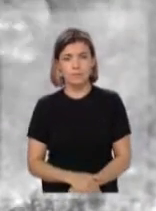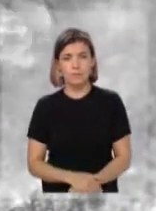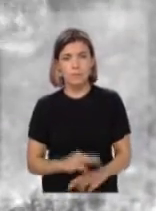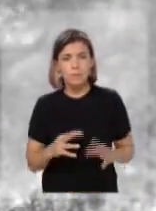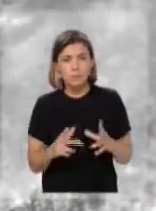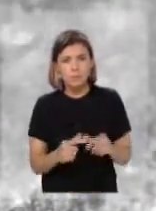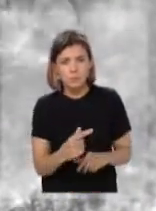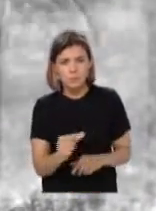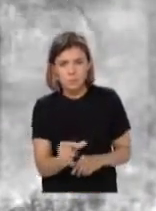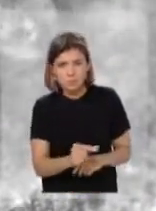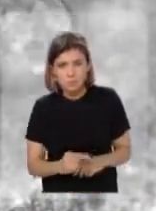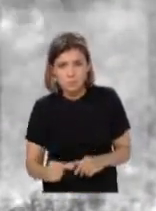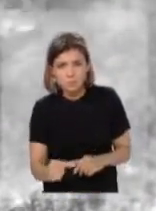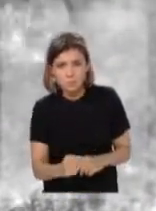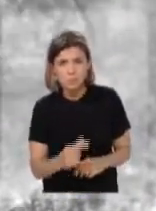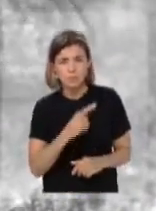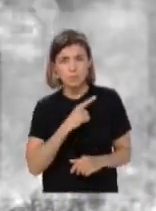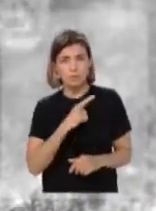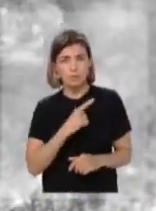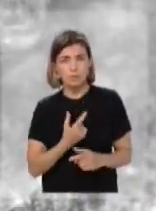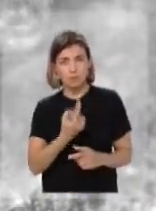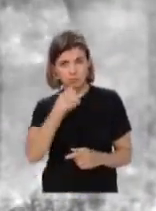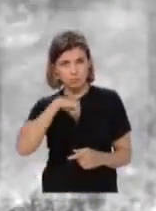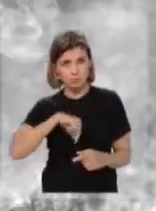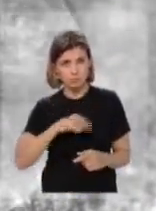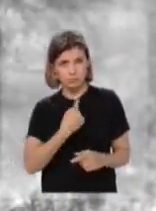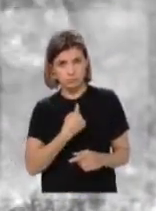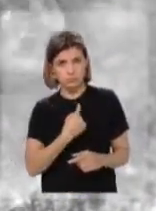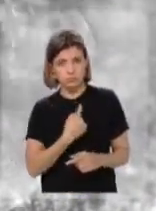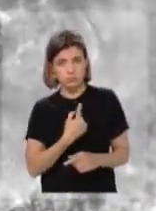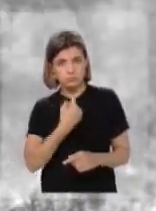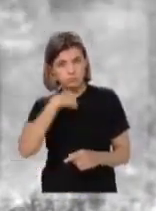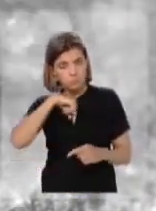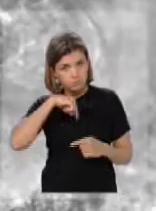Nem todos os seres microscópicos possuem sistema digestório.